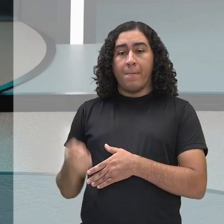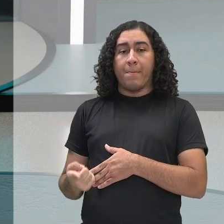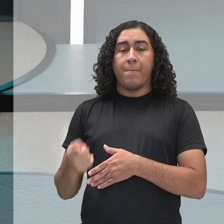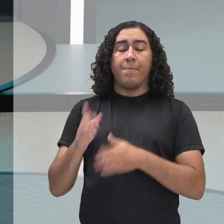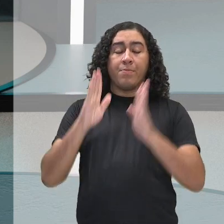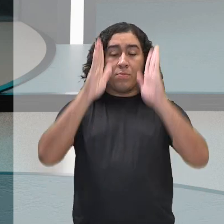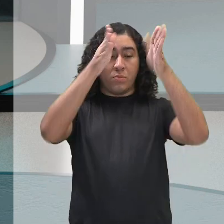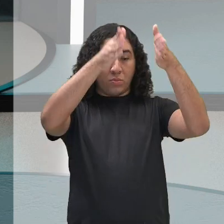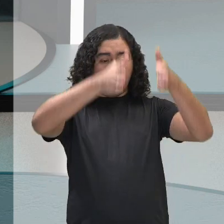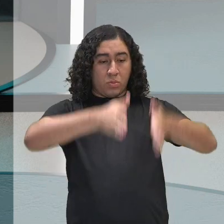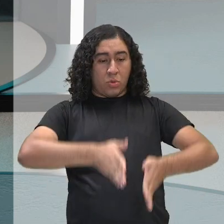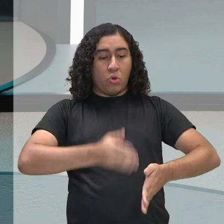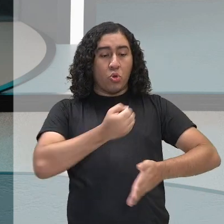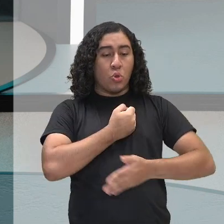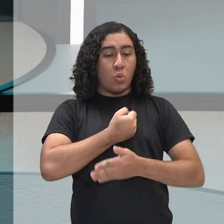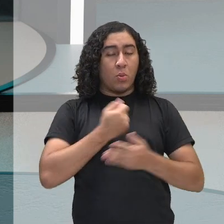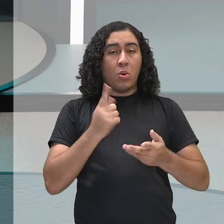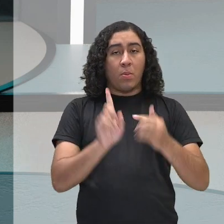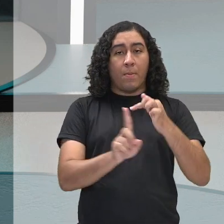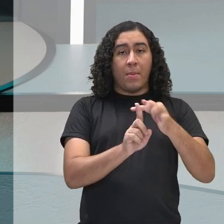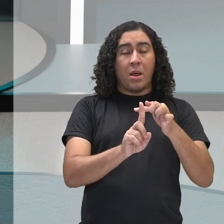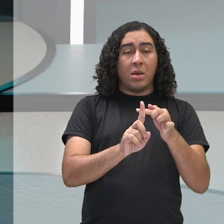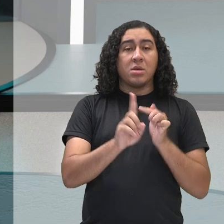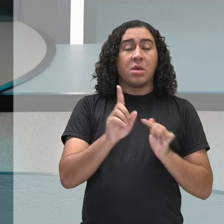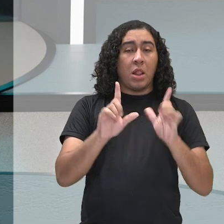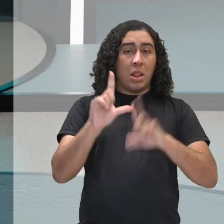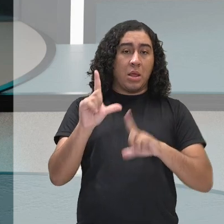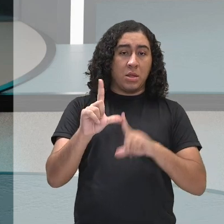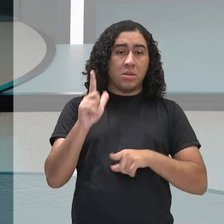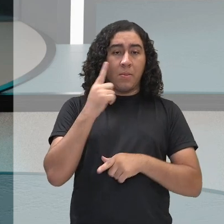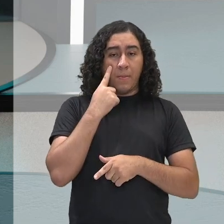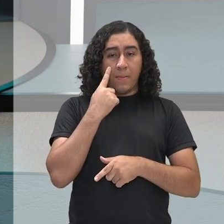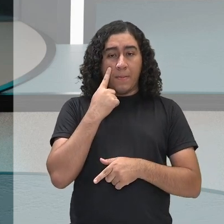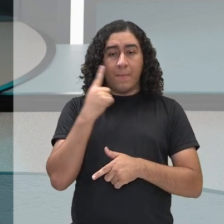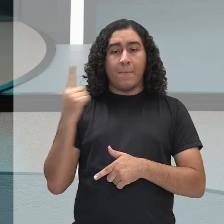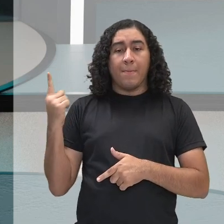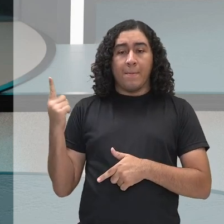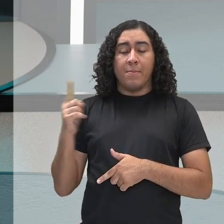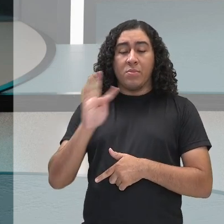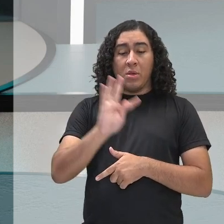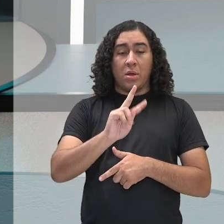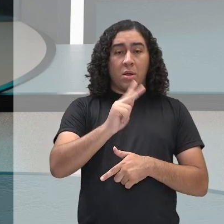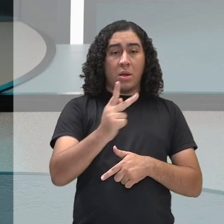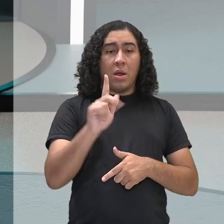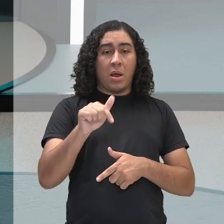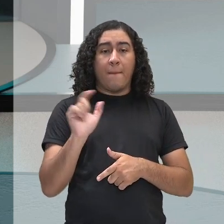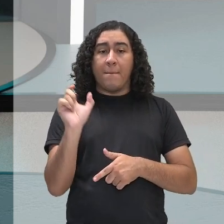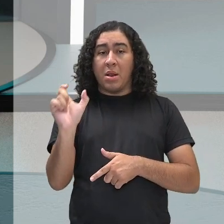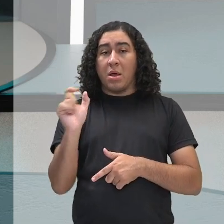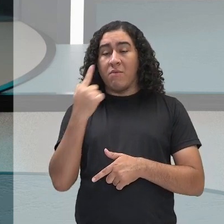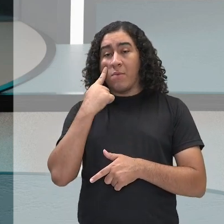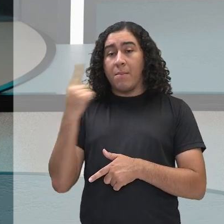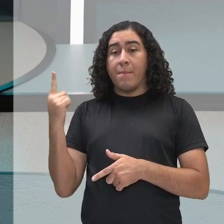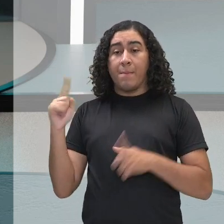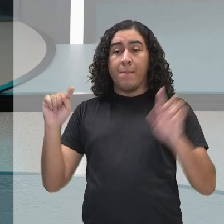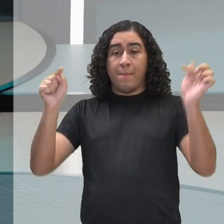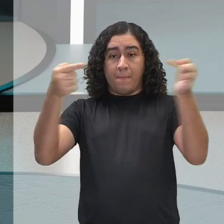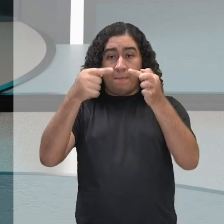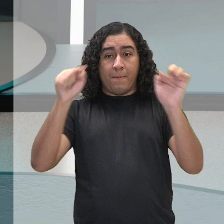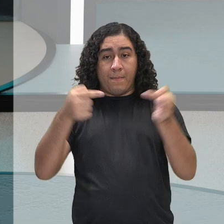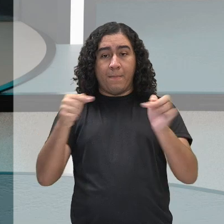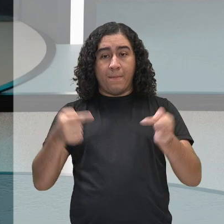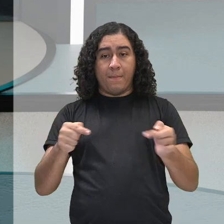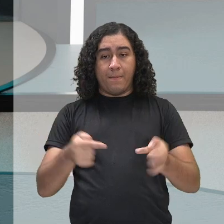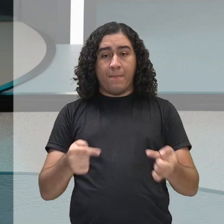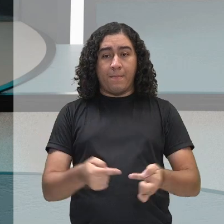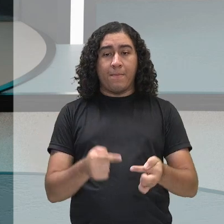forma abreviada terminam com TH. De onde é esse TH? Lá da palavra, tá? Que está destacada. E o final aqui,